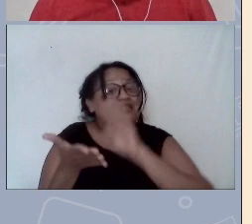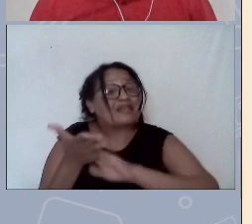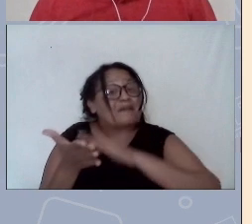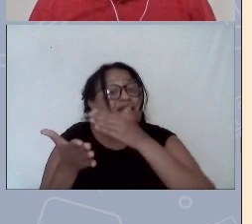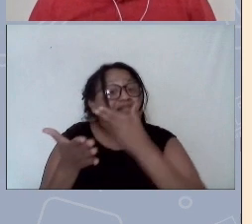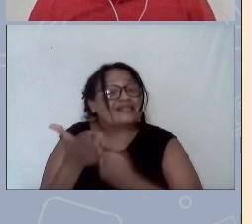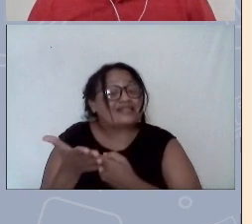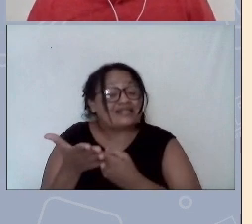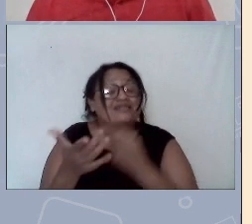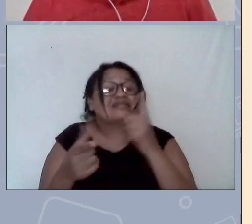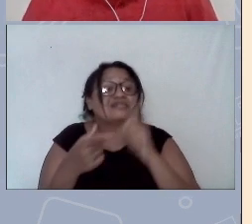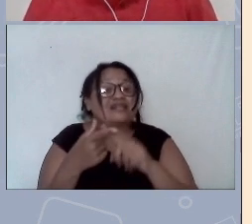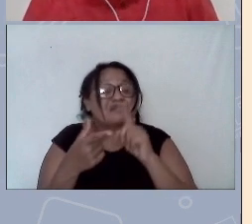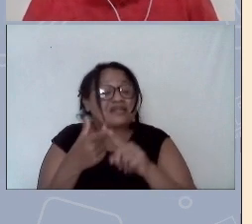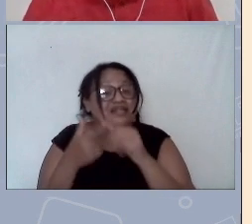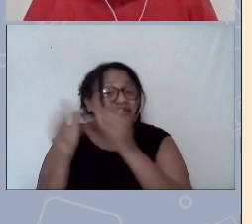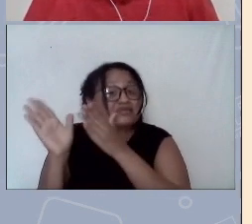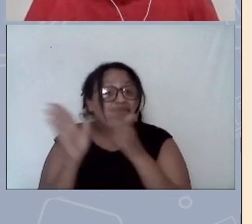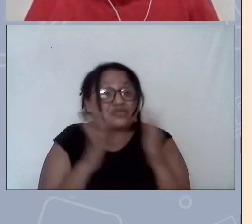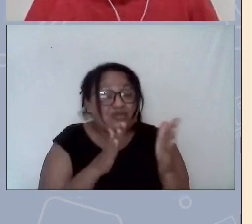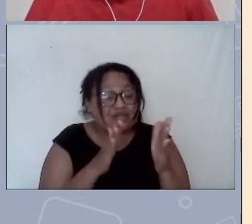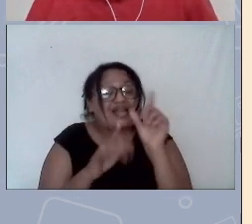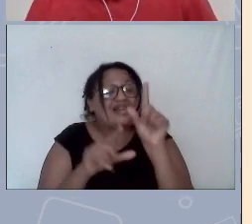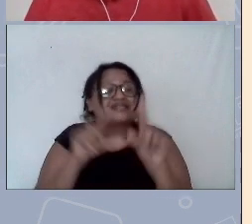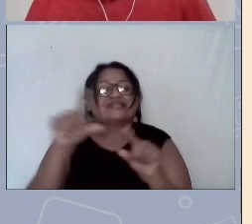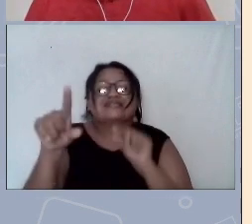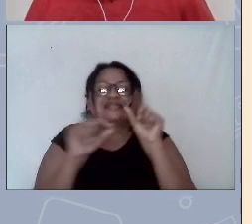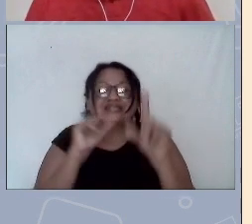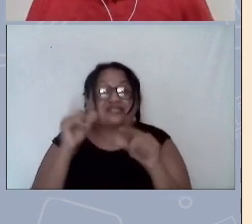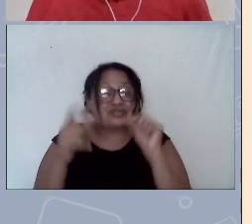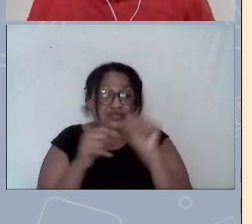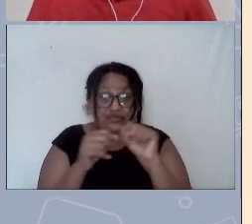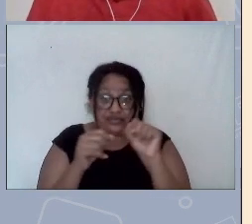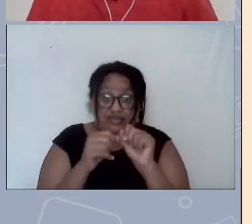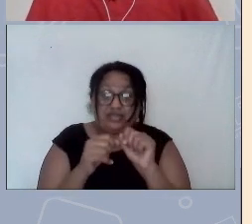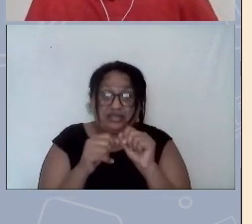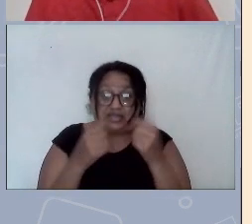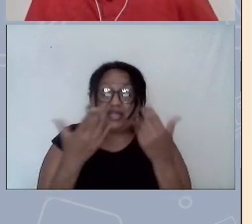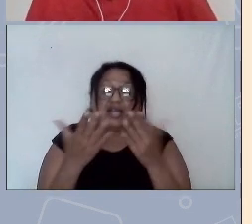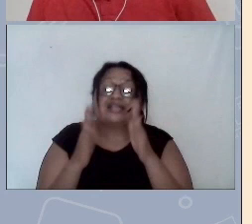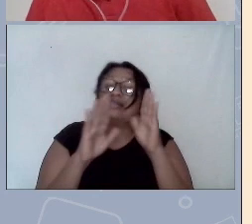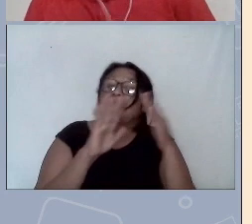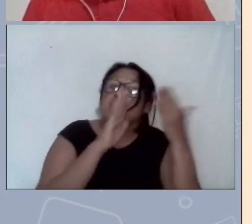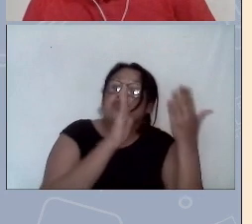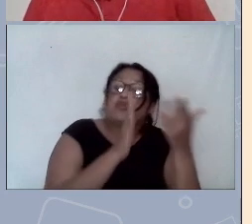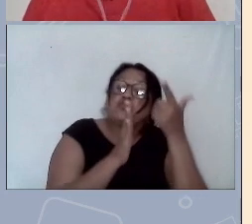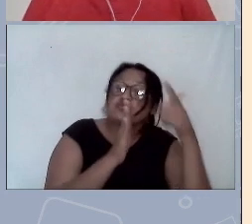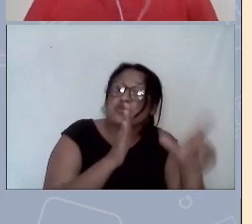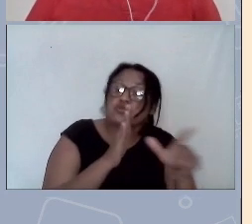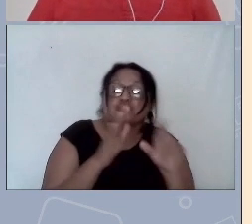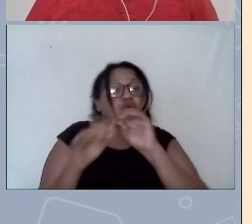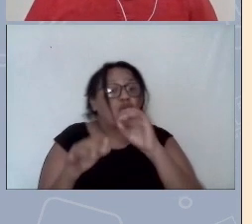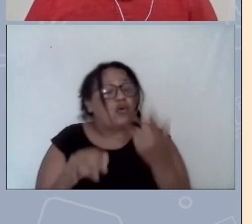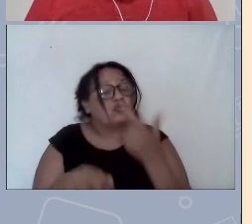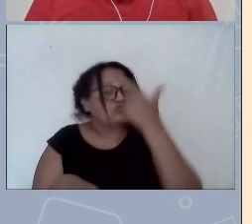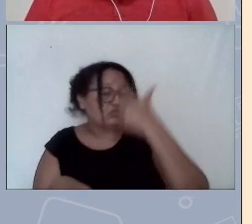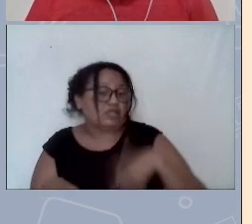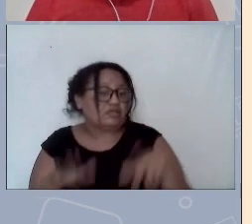partir da qual a seleção foi feita tanto pelos outros quanto por ele mesmo